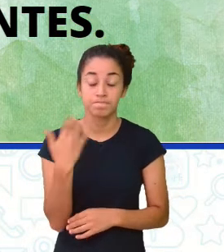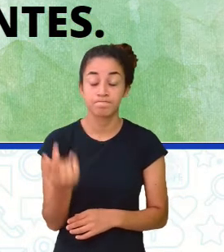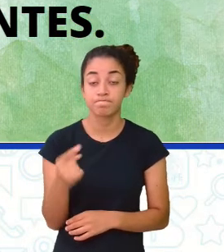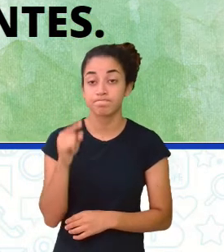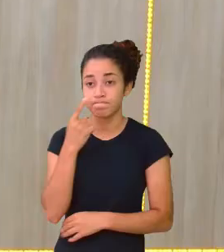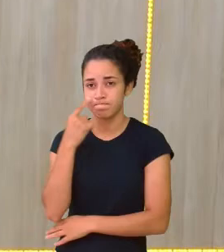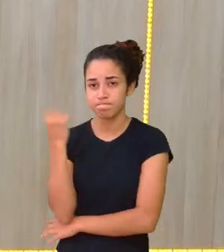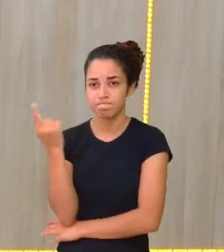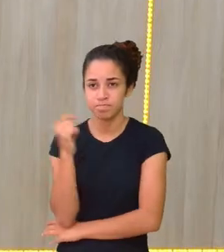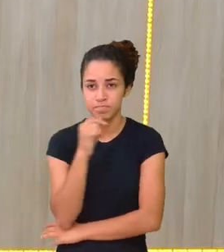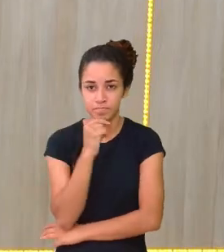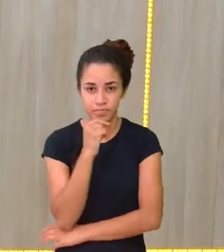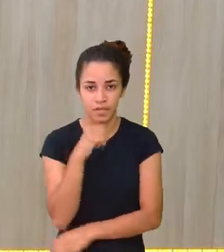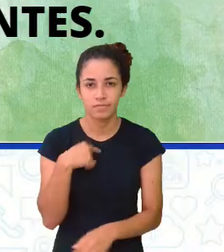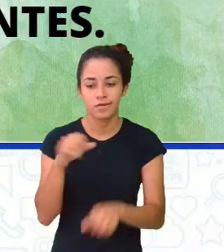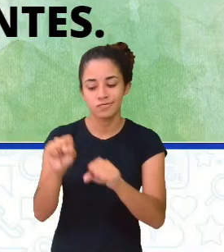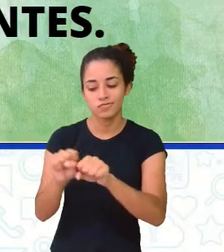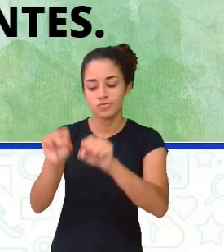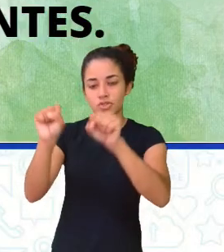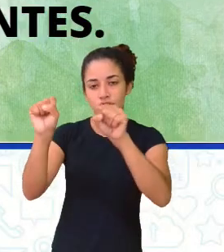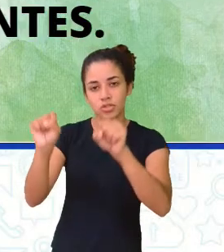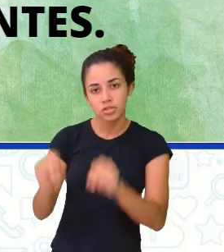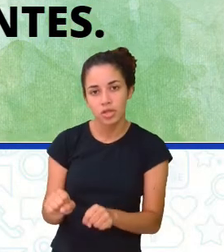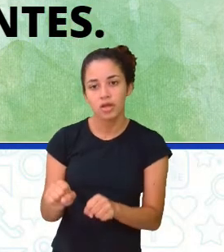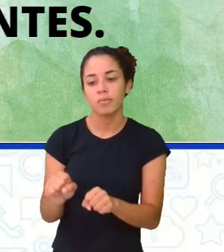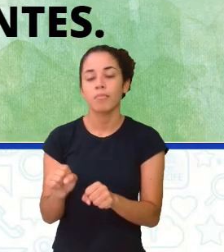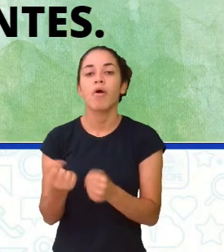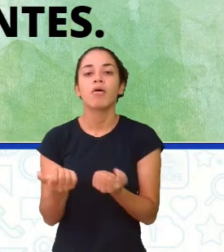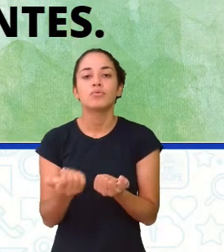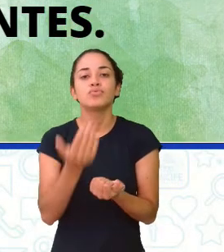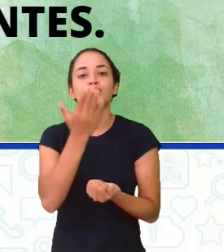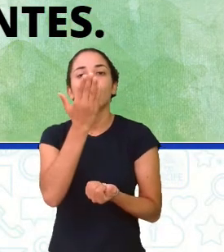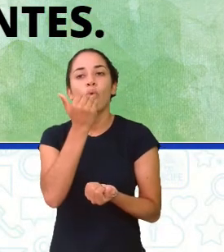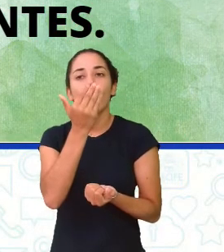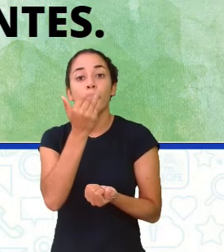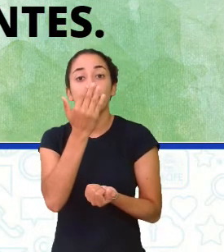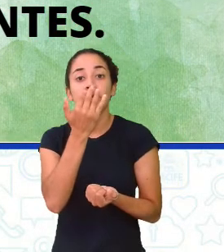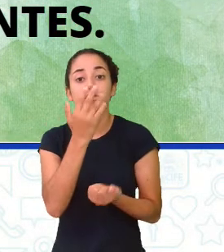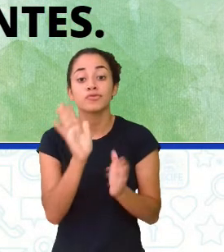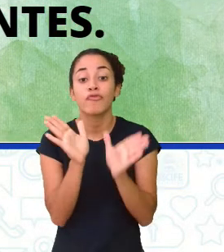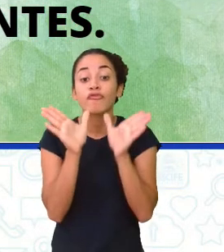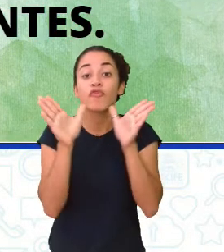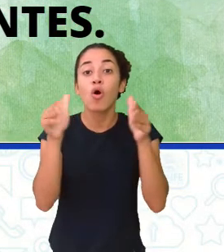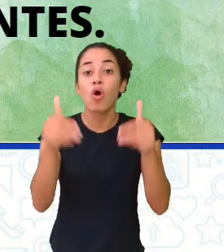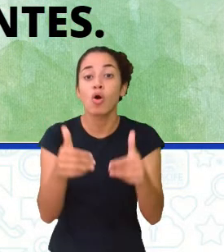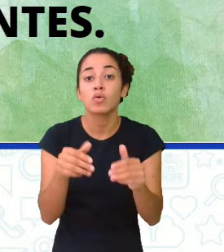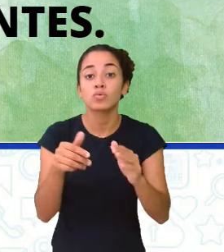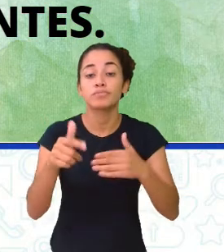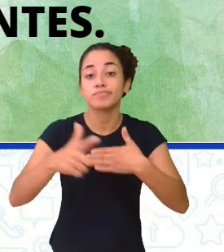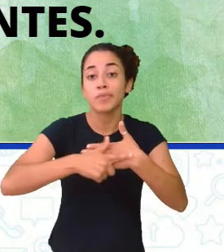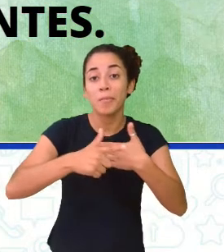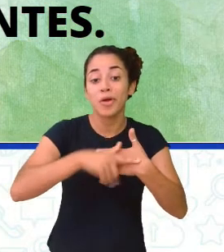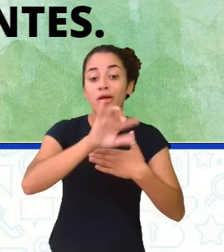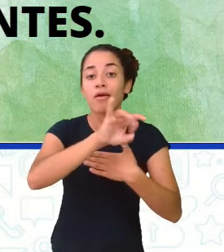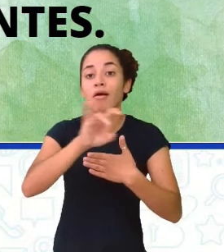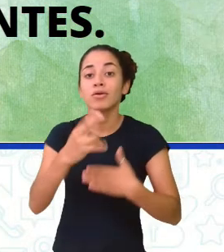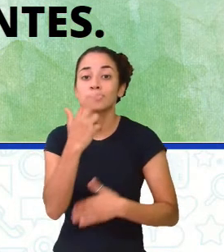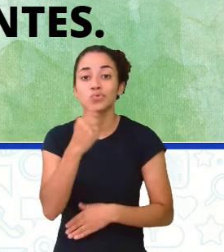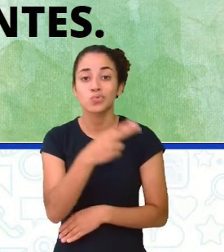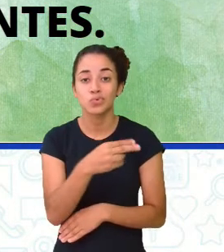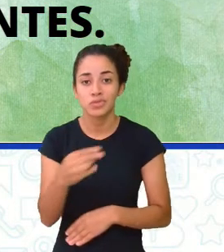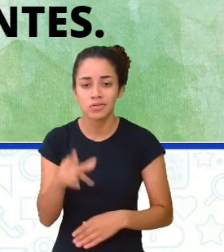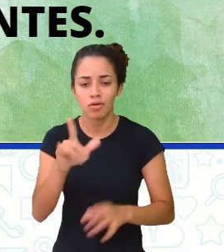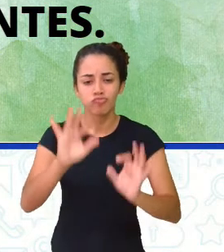está aí, ó. Sistematiza os alimentos de acordo com as funções dos nutrientes. Então, ela foi organizada, ela